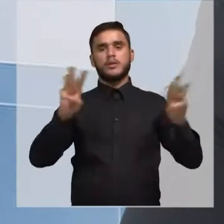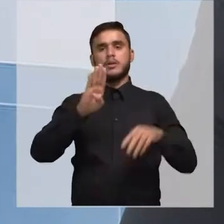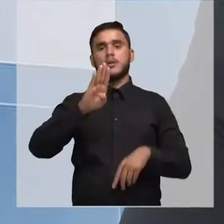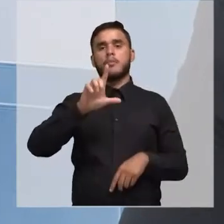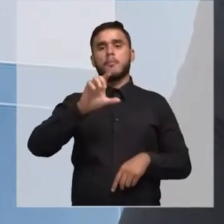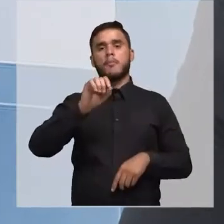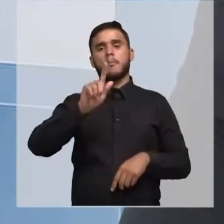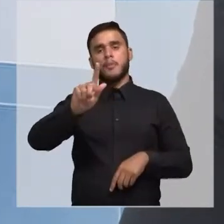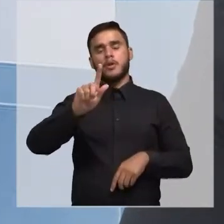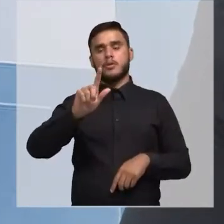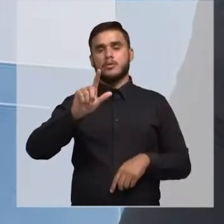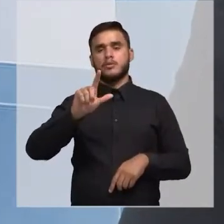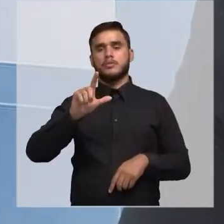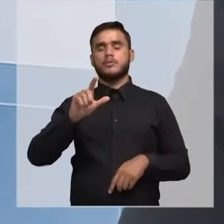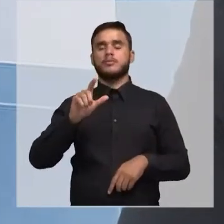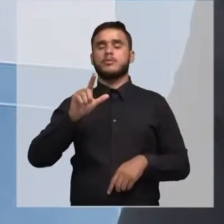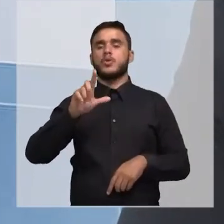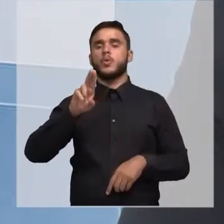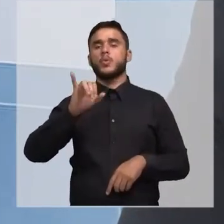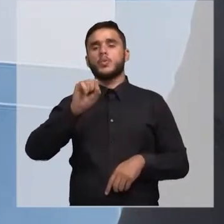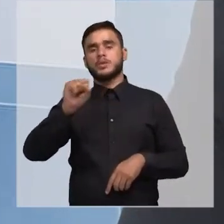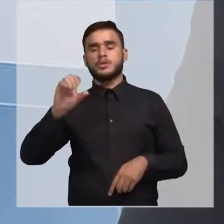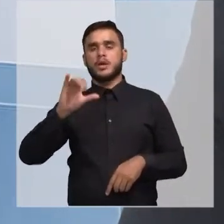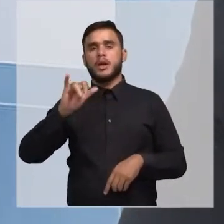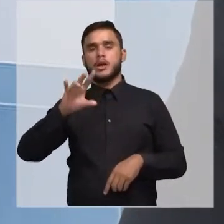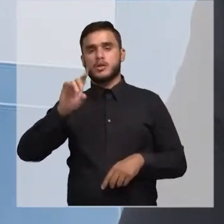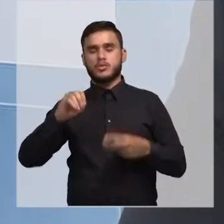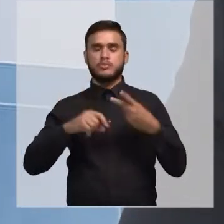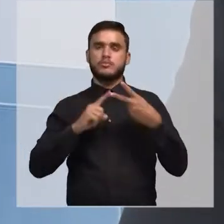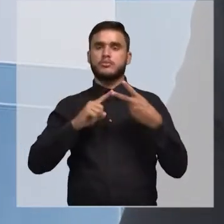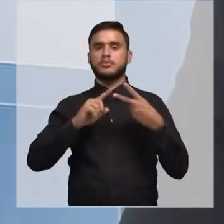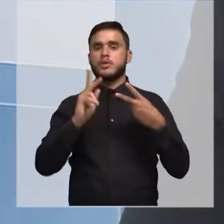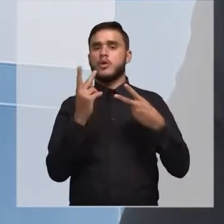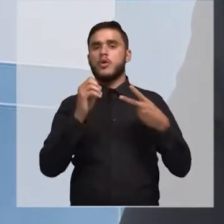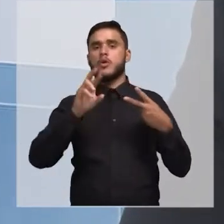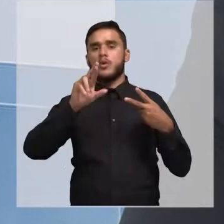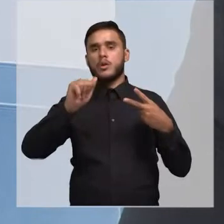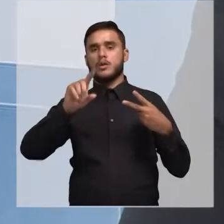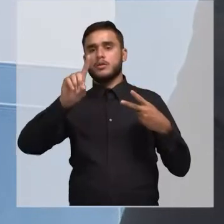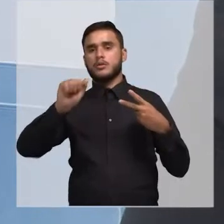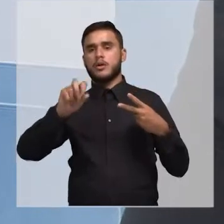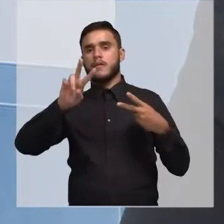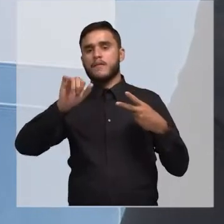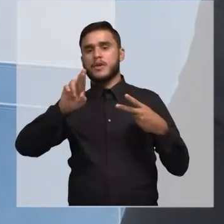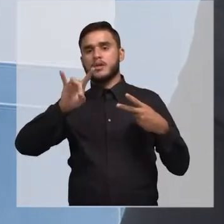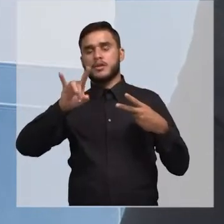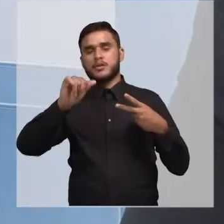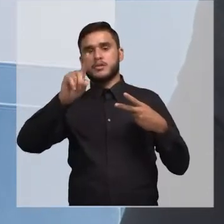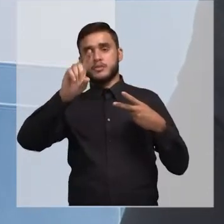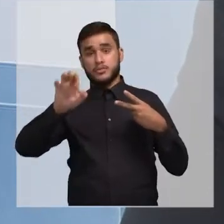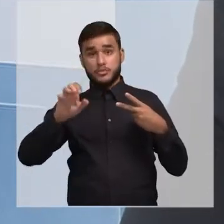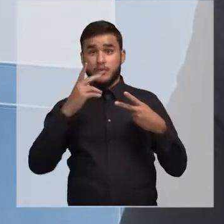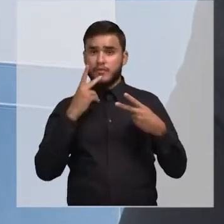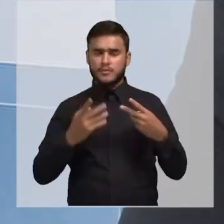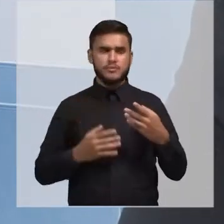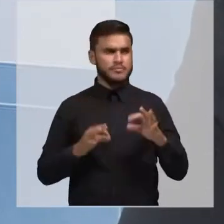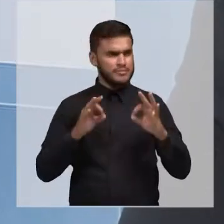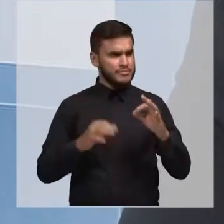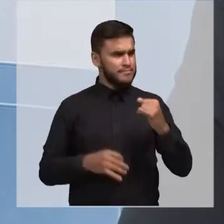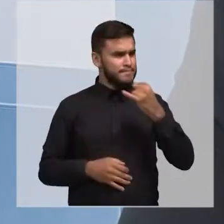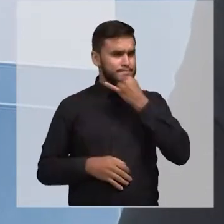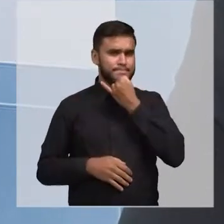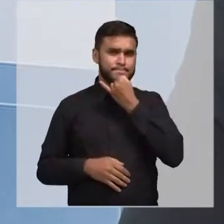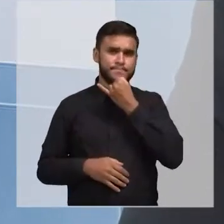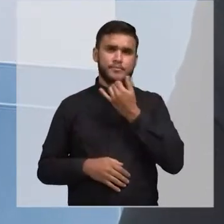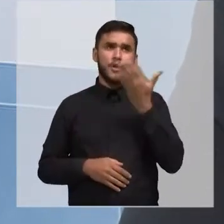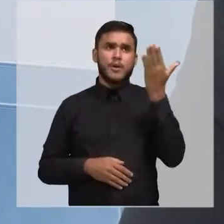blog do Luiz Cláudio, que aí isso é muito triste, pessoal. Já fizeram uma vez com o presidente e o presidente